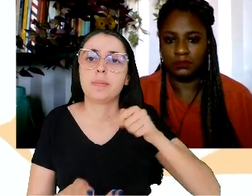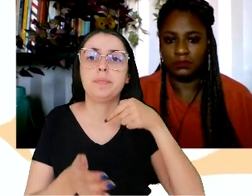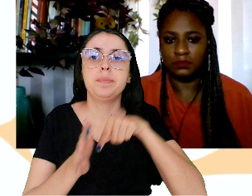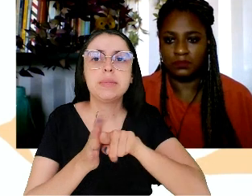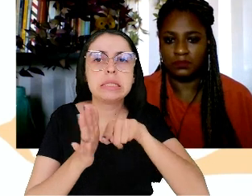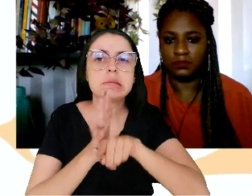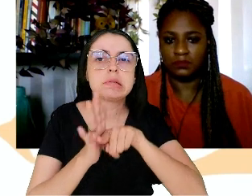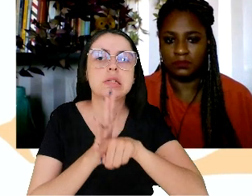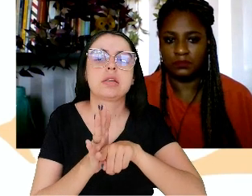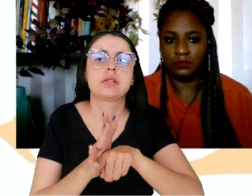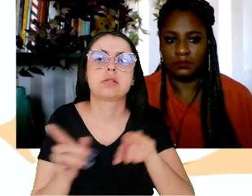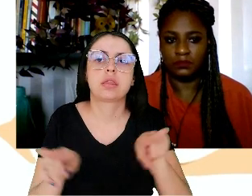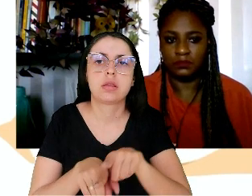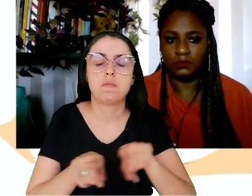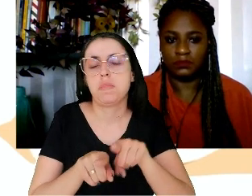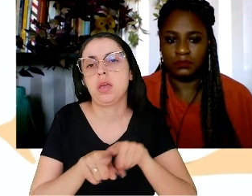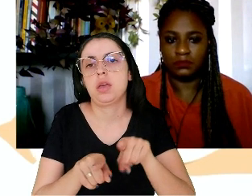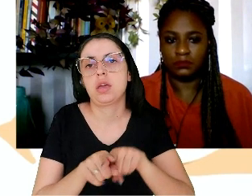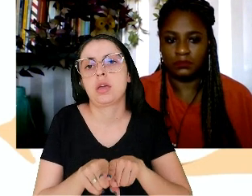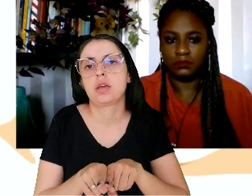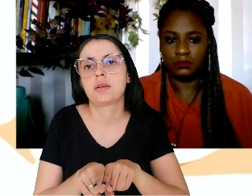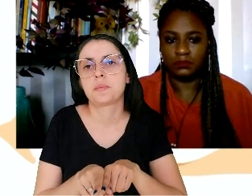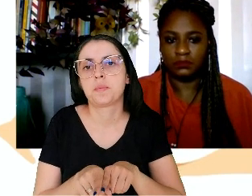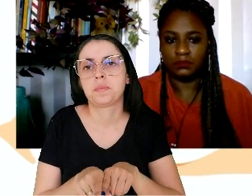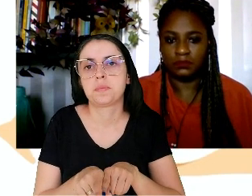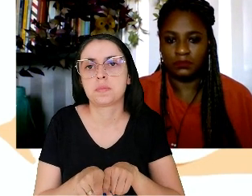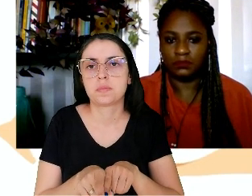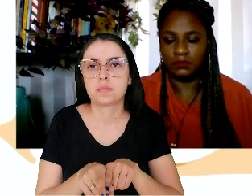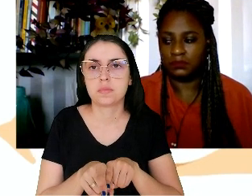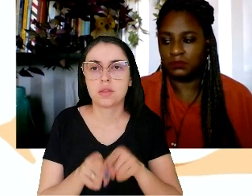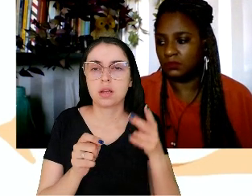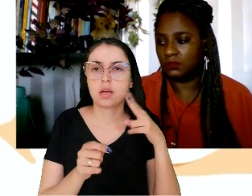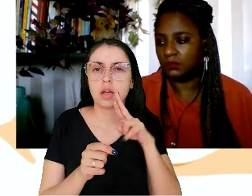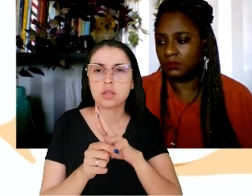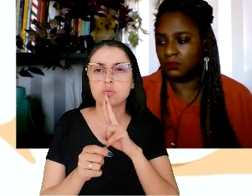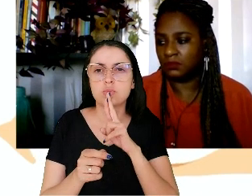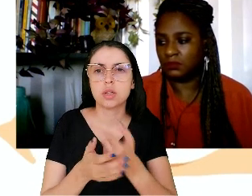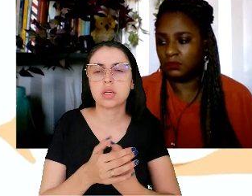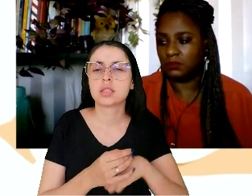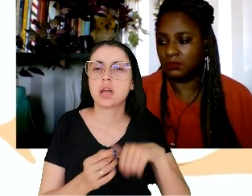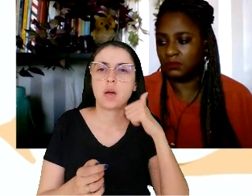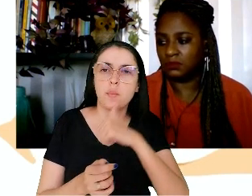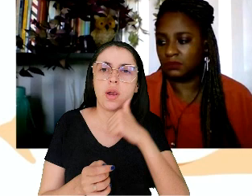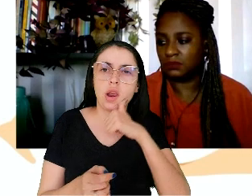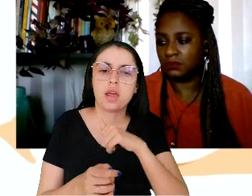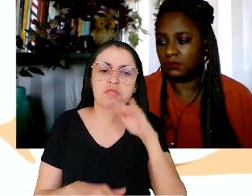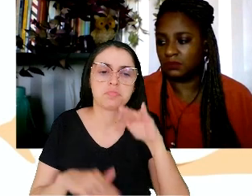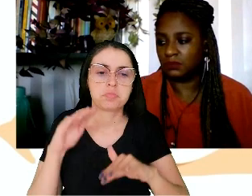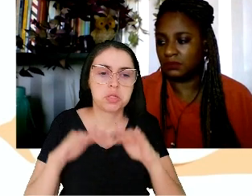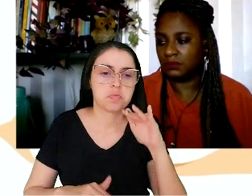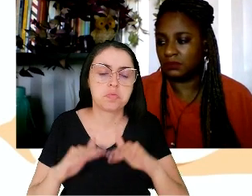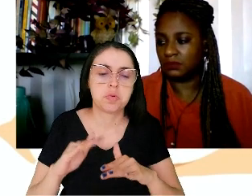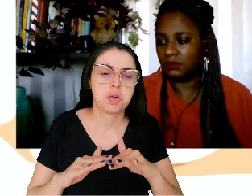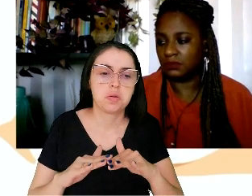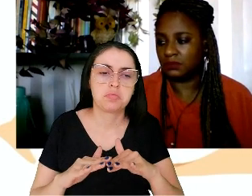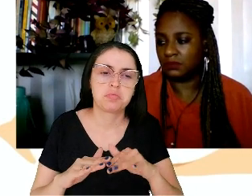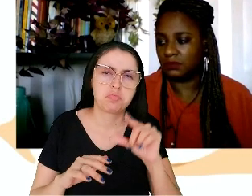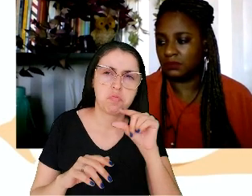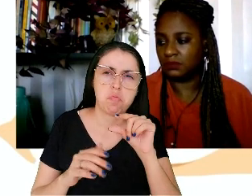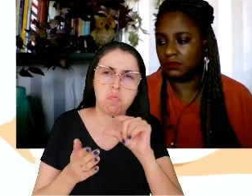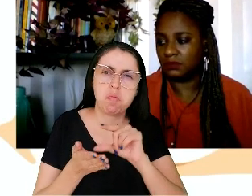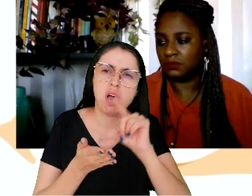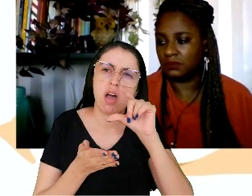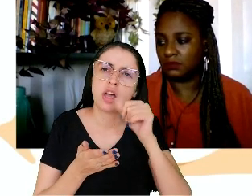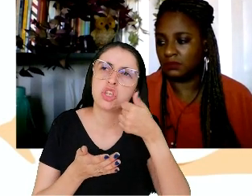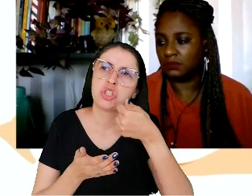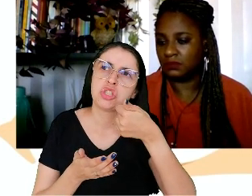pesquisa, e a pesquisa resultou de que as mulheres dedicam, em média, pouco